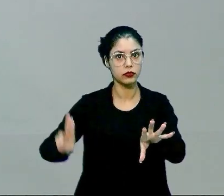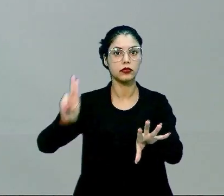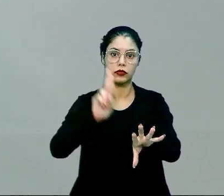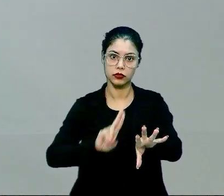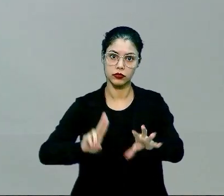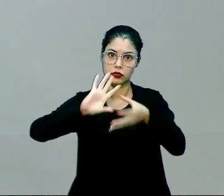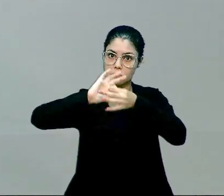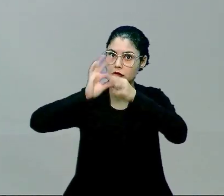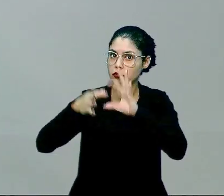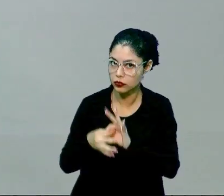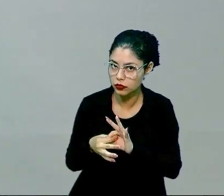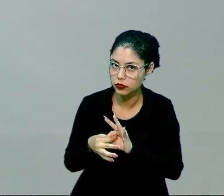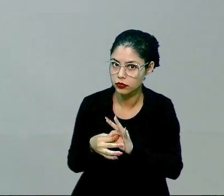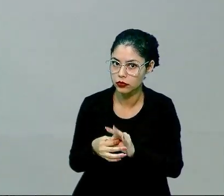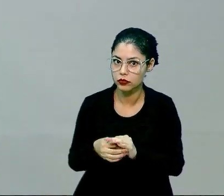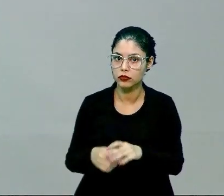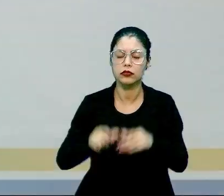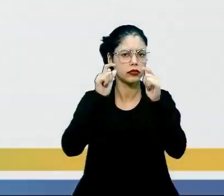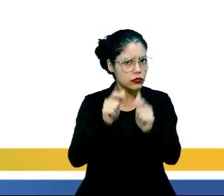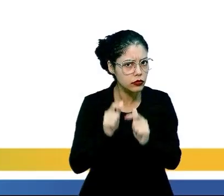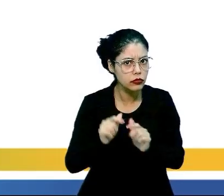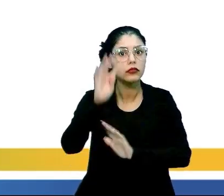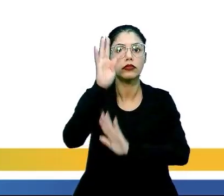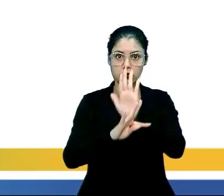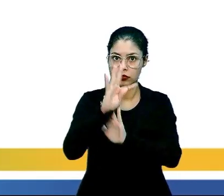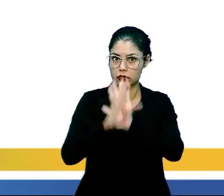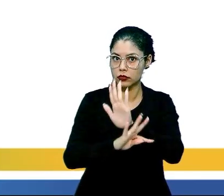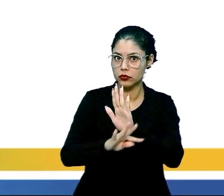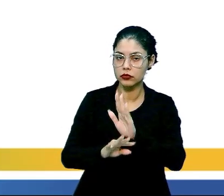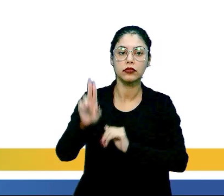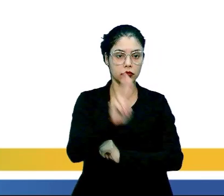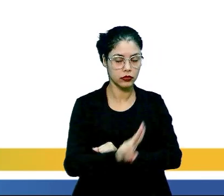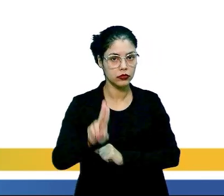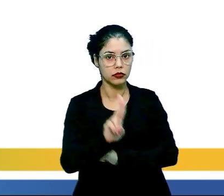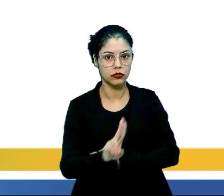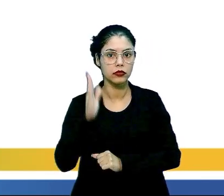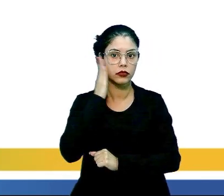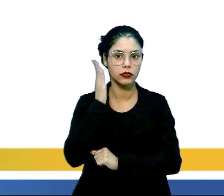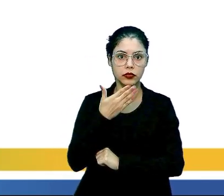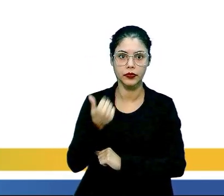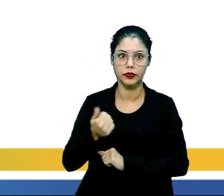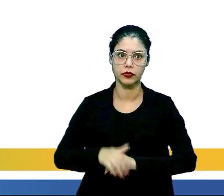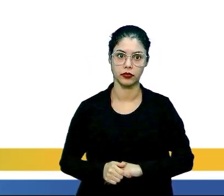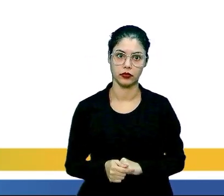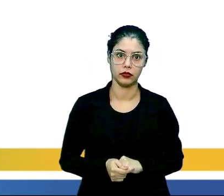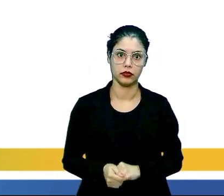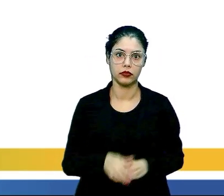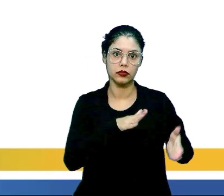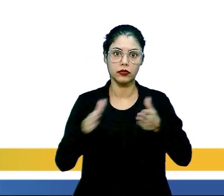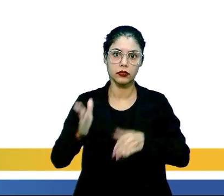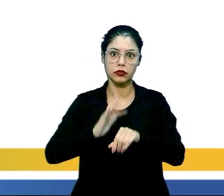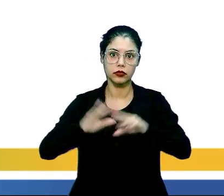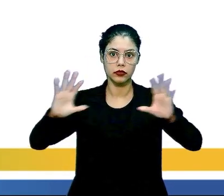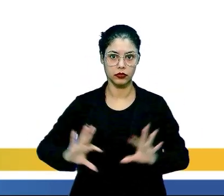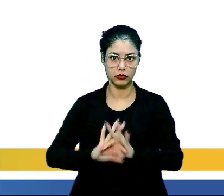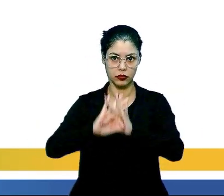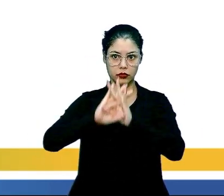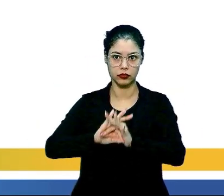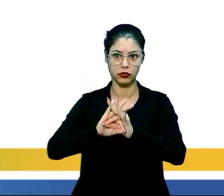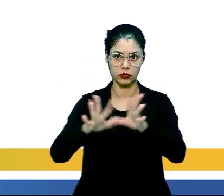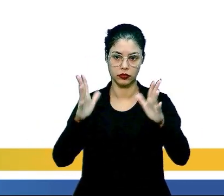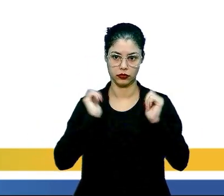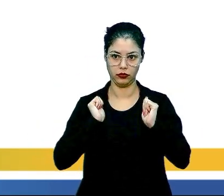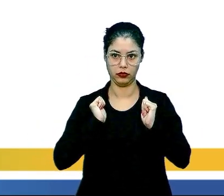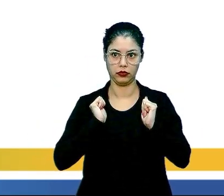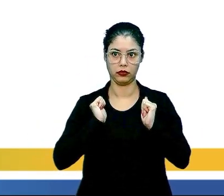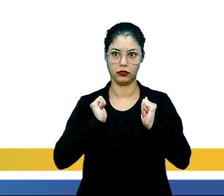o contexto. Aonde? No texto. Então, a gente vai utilizar o texto ali para entender isso. Ó, vamos lá. De um lado, as doenças relacionadas